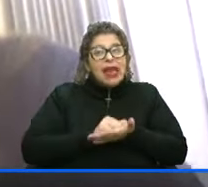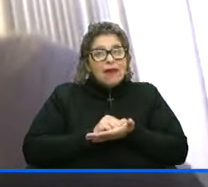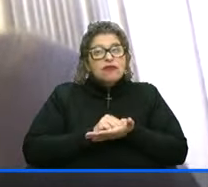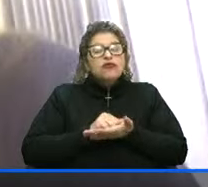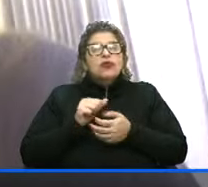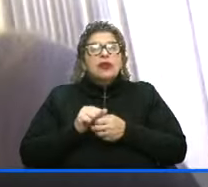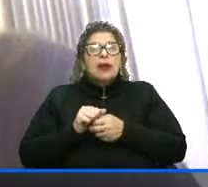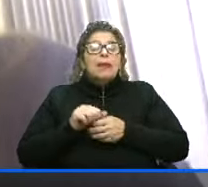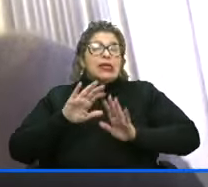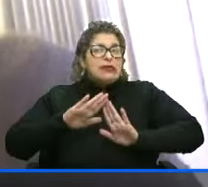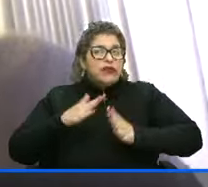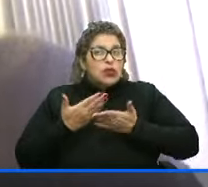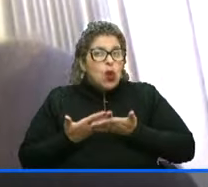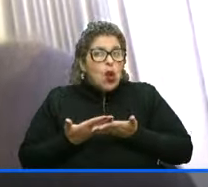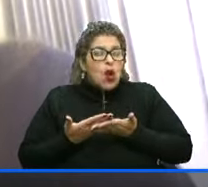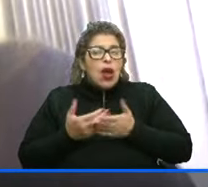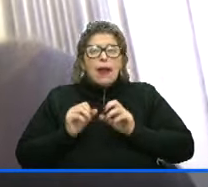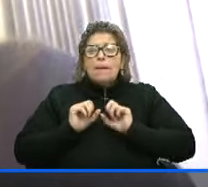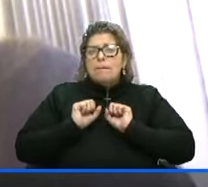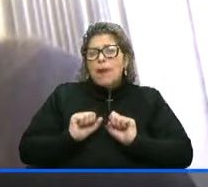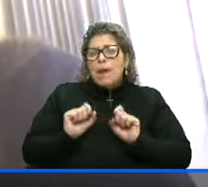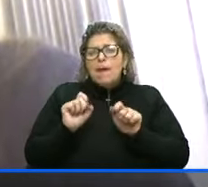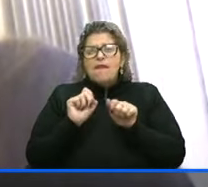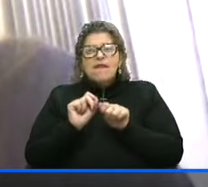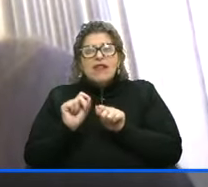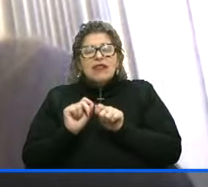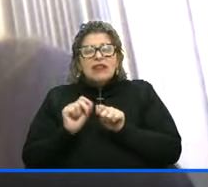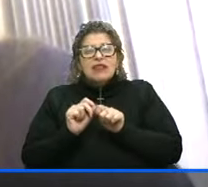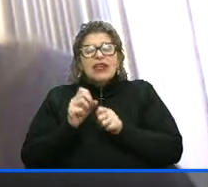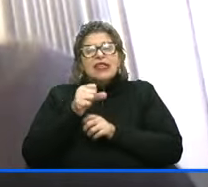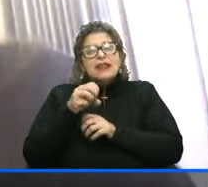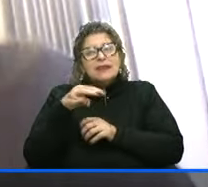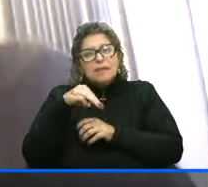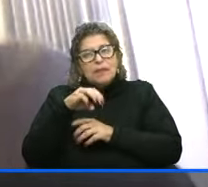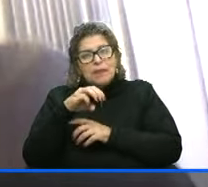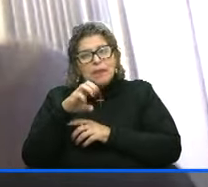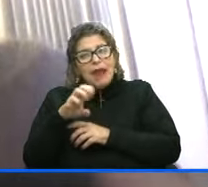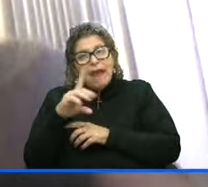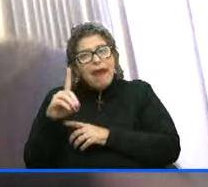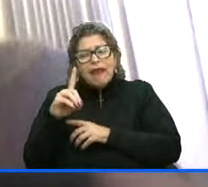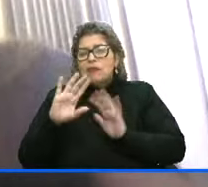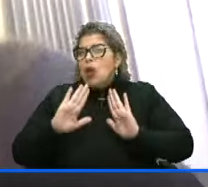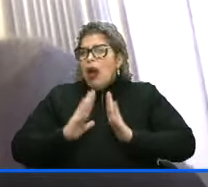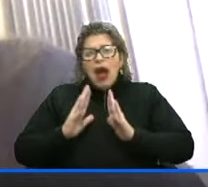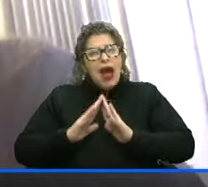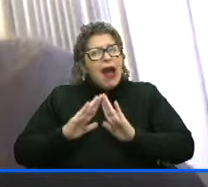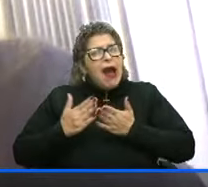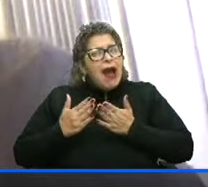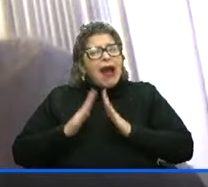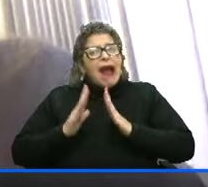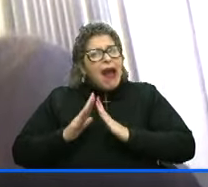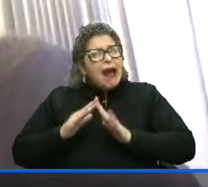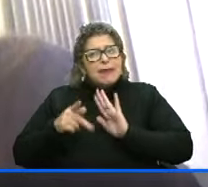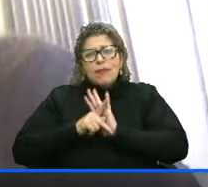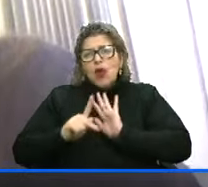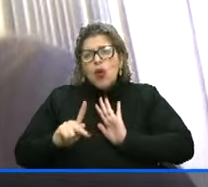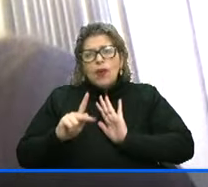feito na escola, ele pode ser feito aqui na SMED, ele pode ser feito de casa, qualquer pessoa pode fazer esse cadastro do